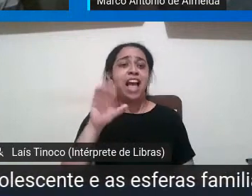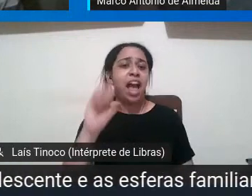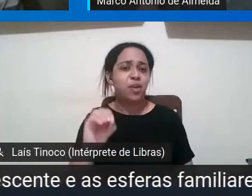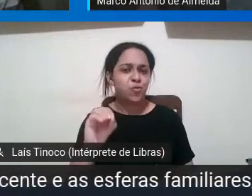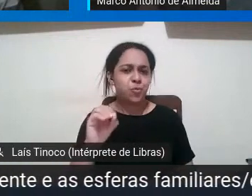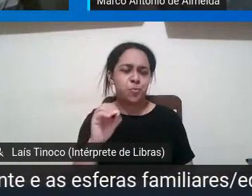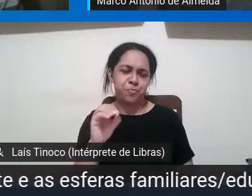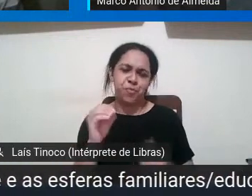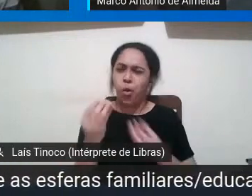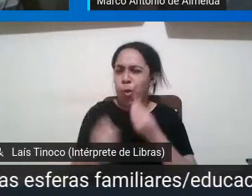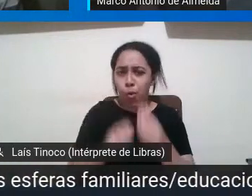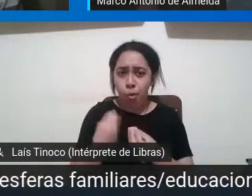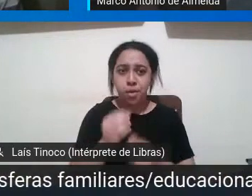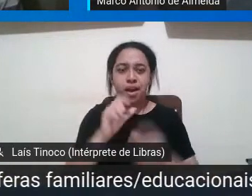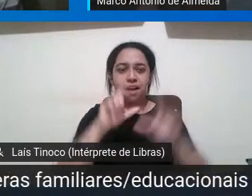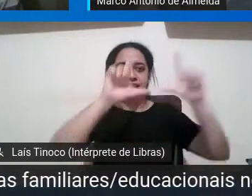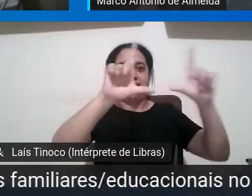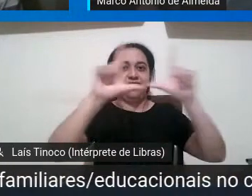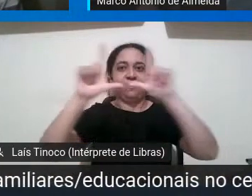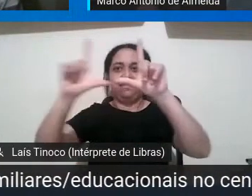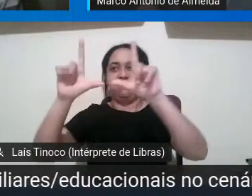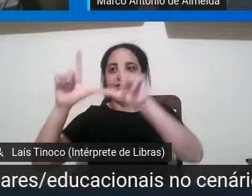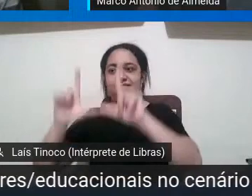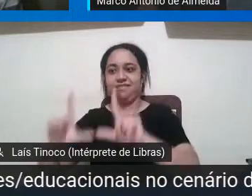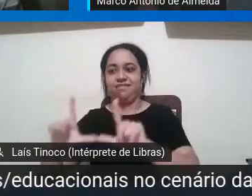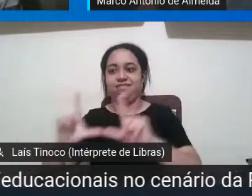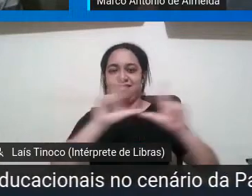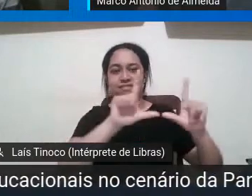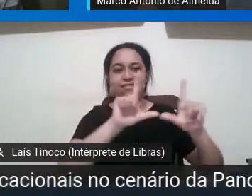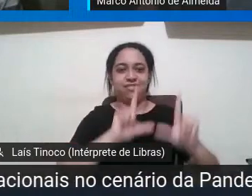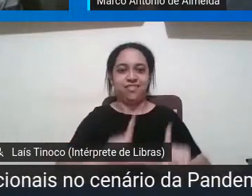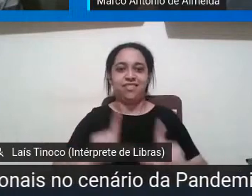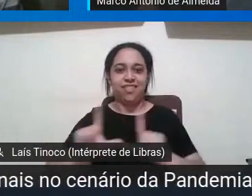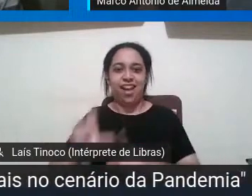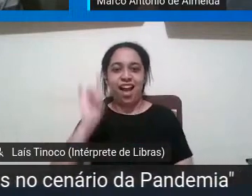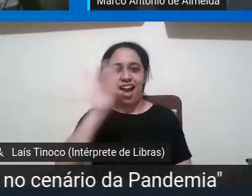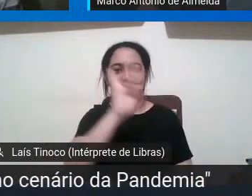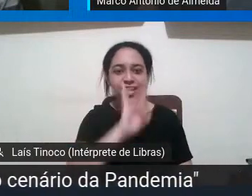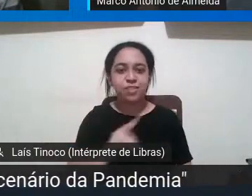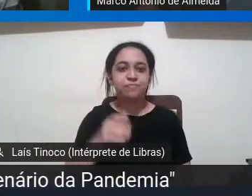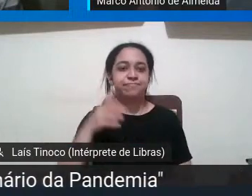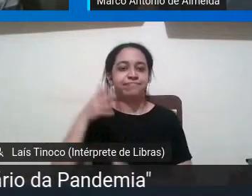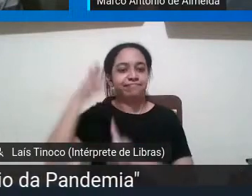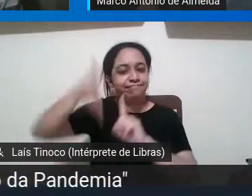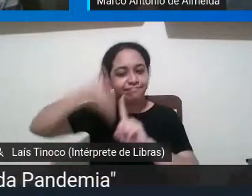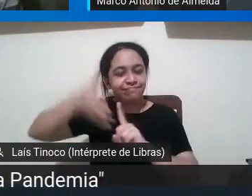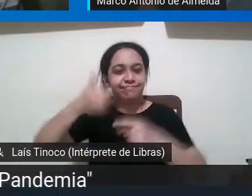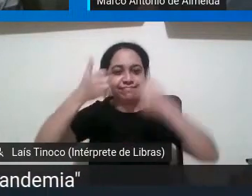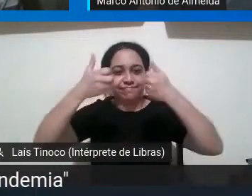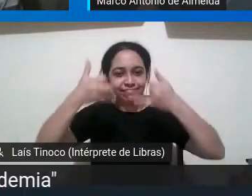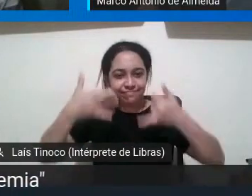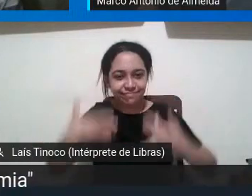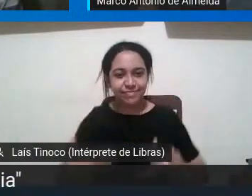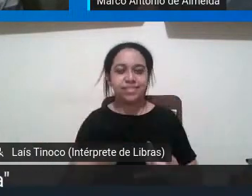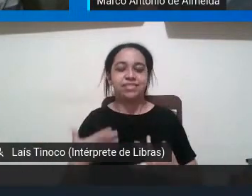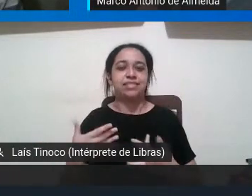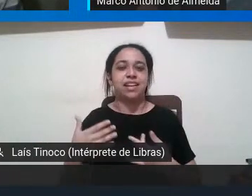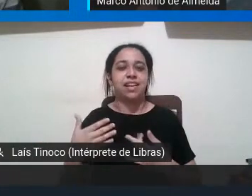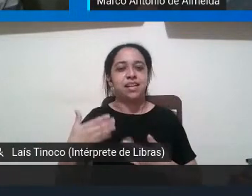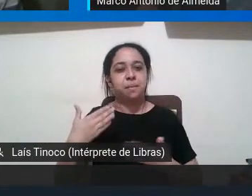cada um do seu quadrado é mas falando discutindo e trazendo várias